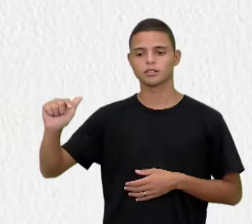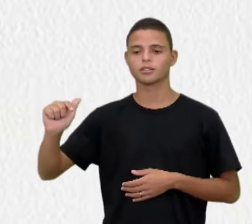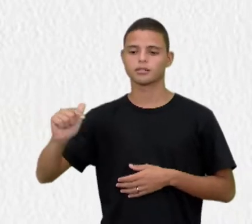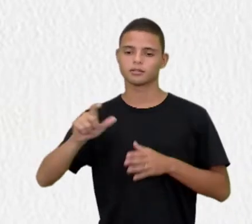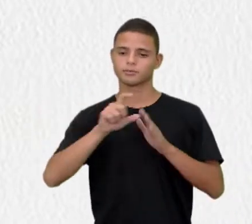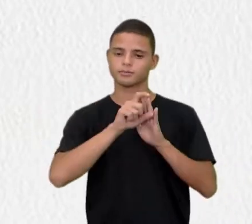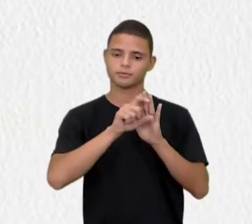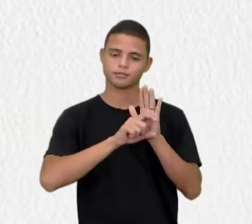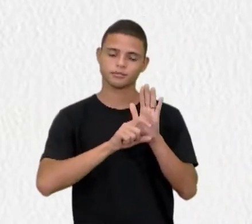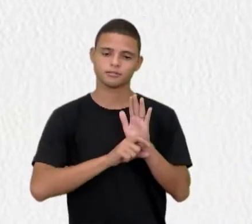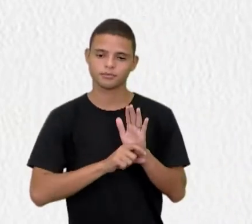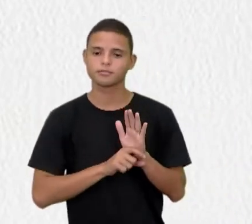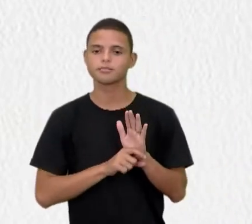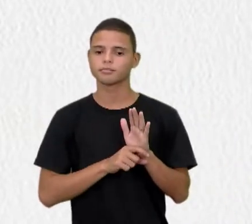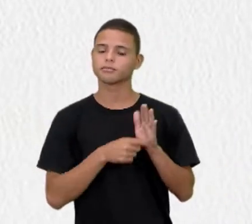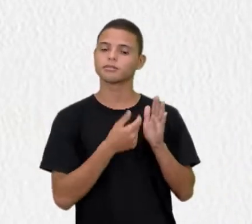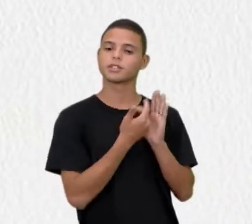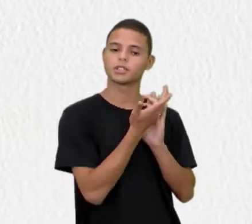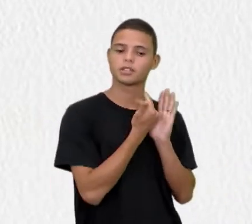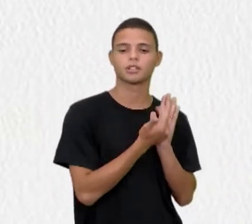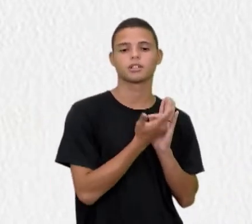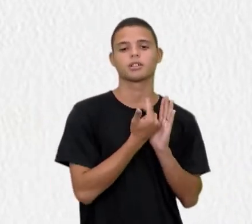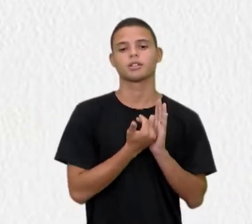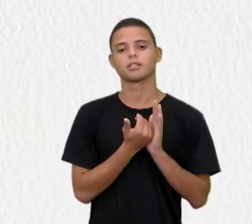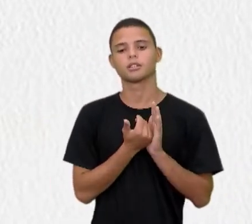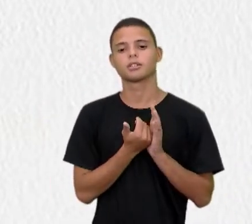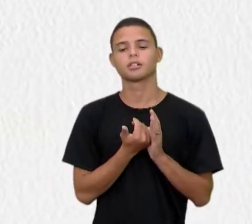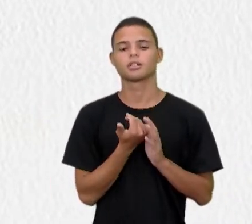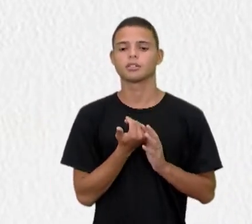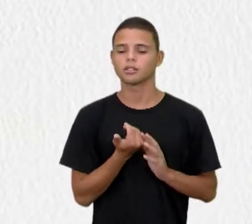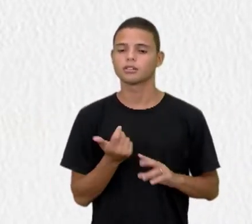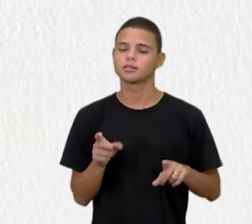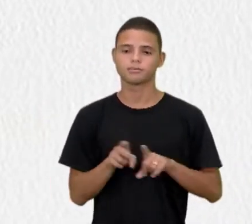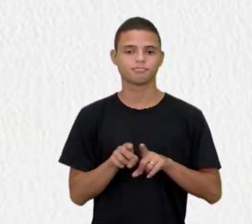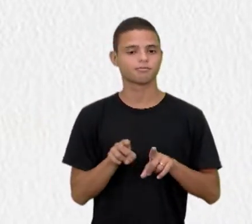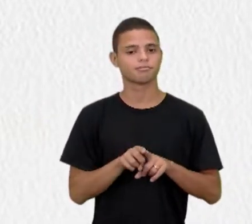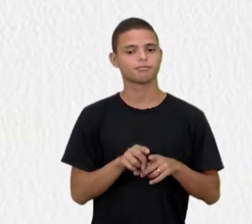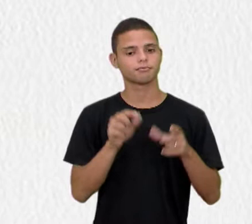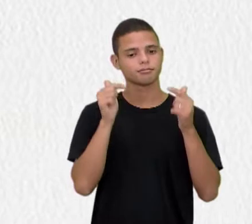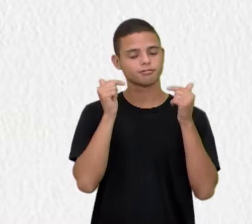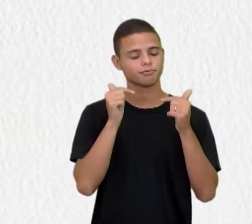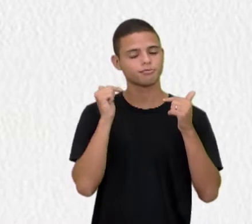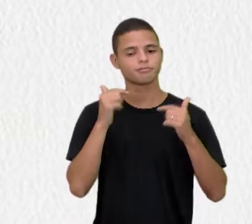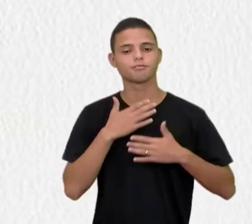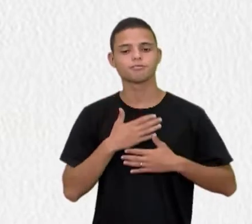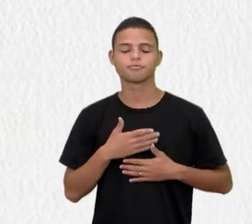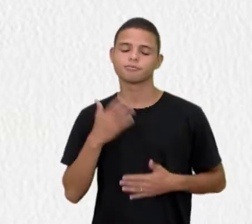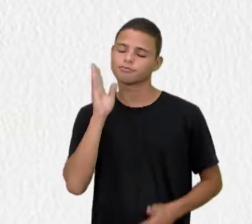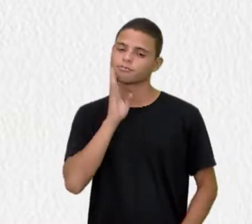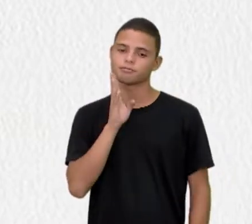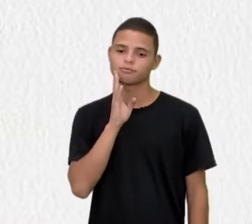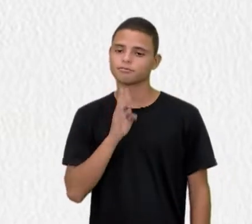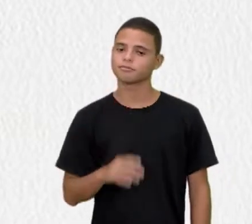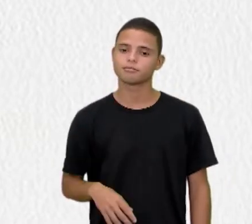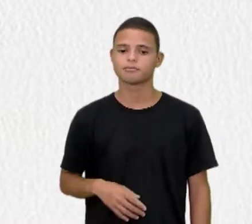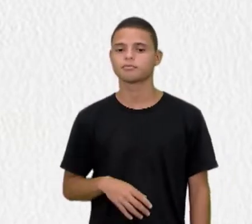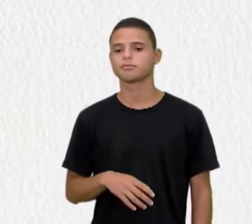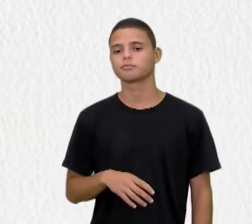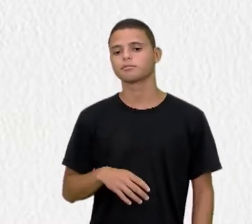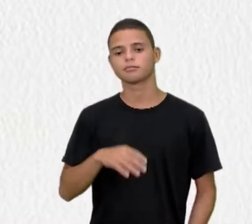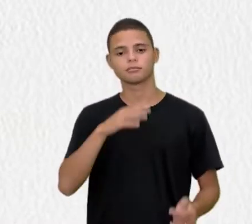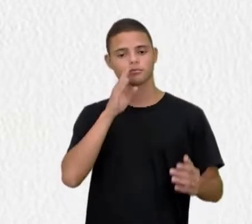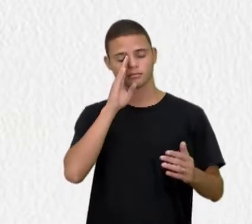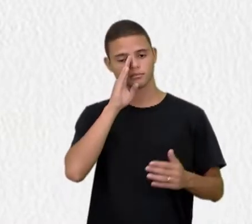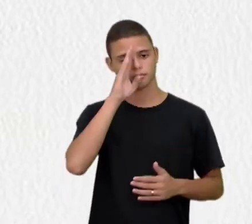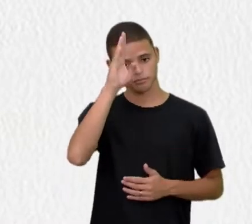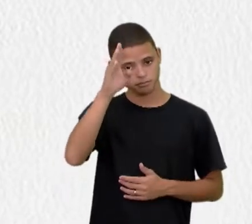até a forma que você desenha, né? Mas engraçado, a gente tem que... Então, de acordo com a